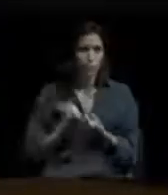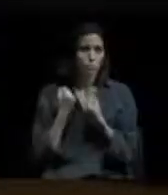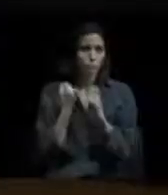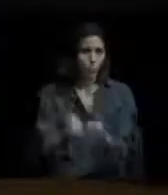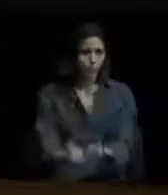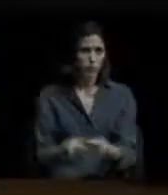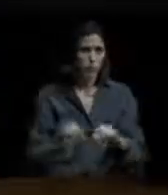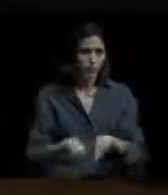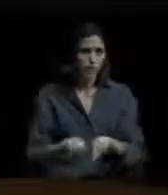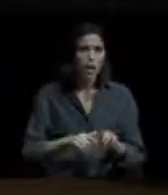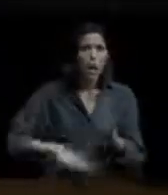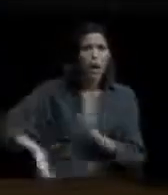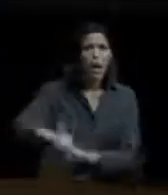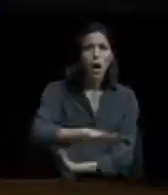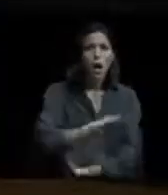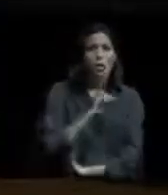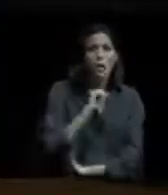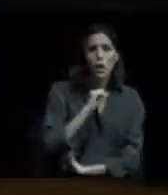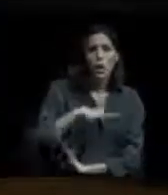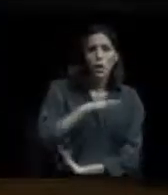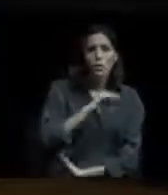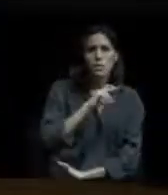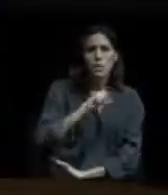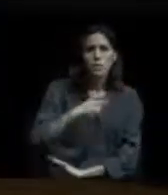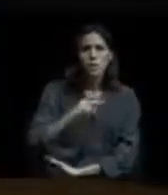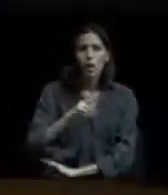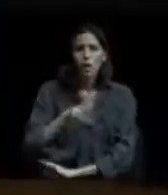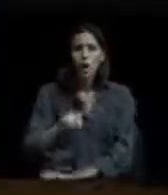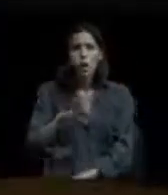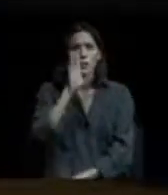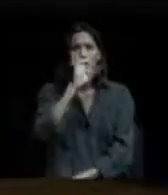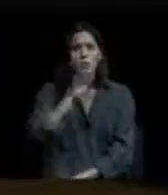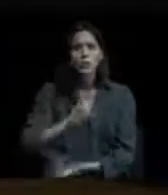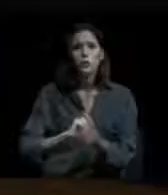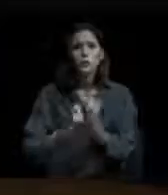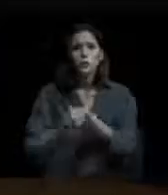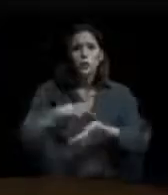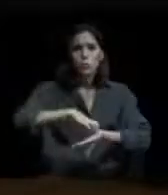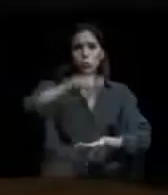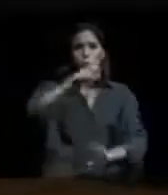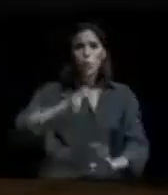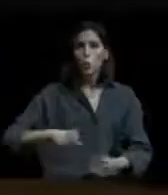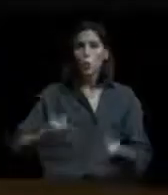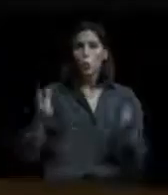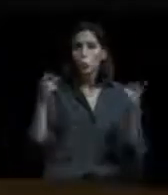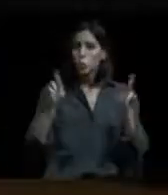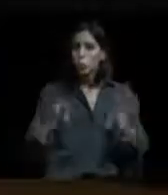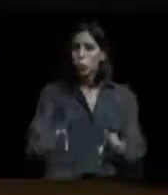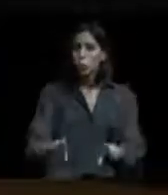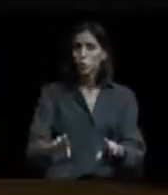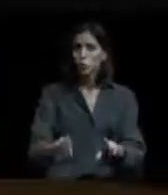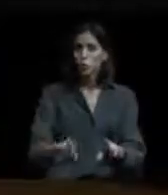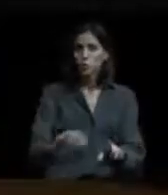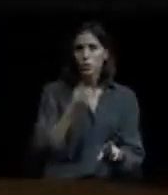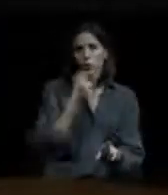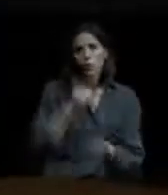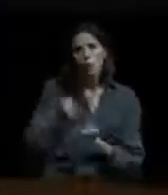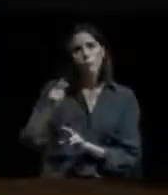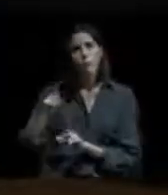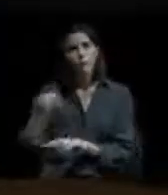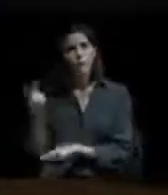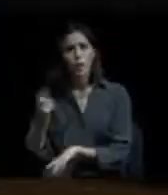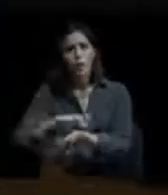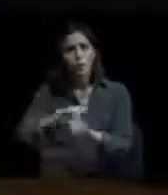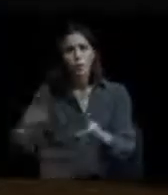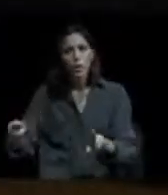os PIP para a colina de Santana, se não prioritariamente para hotéis e condomínios de luxo em substituição dos hospitais e outros equipamentos públicos ali